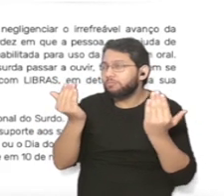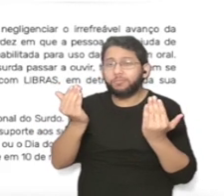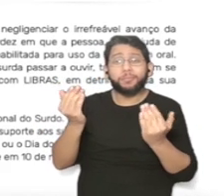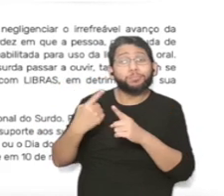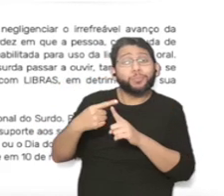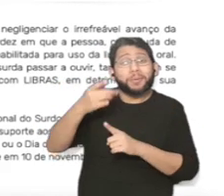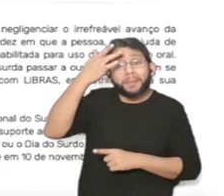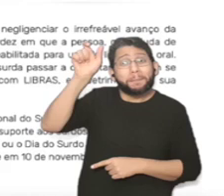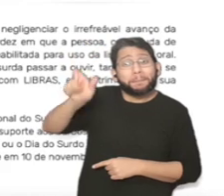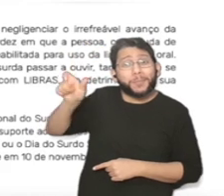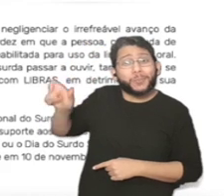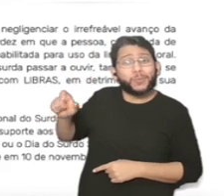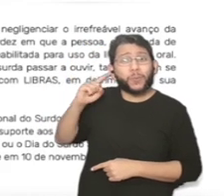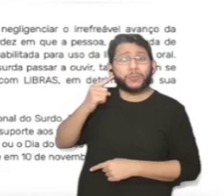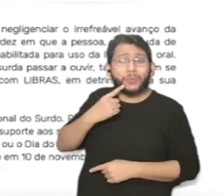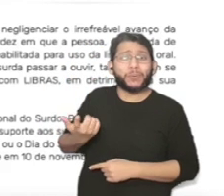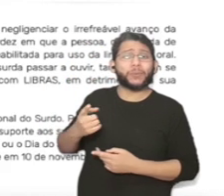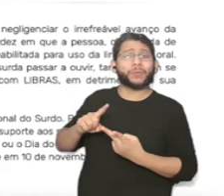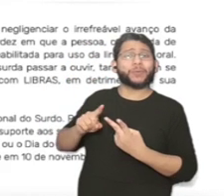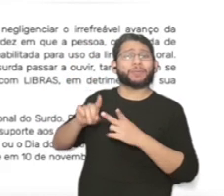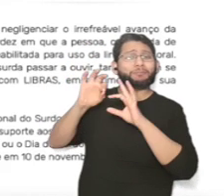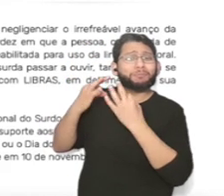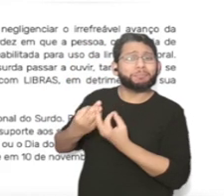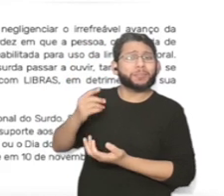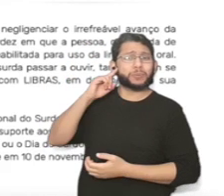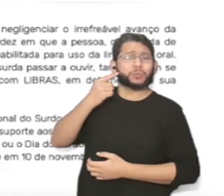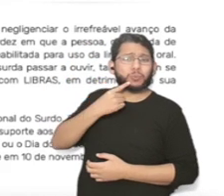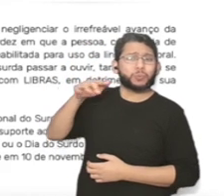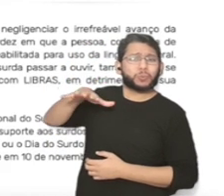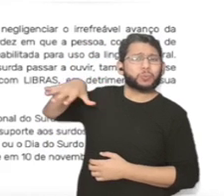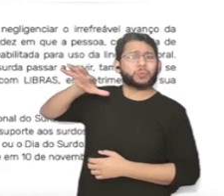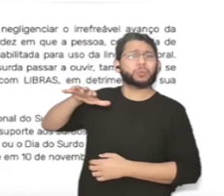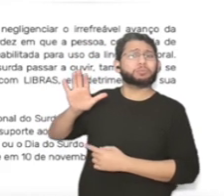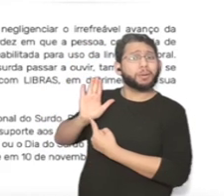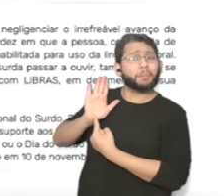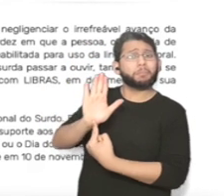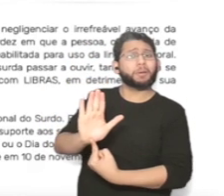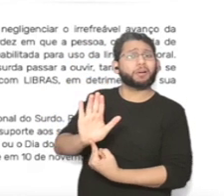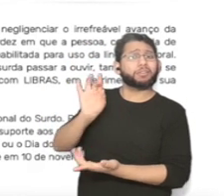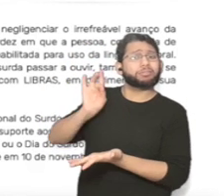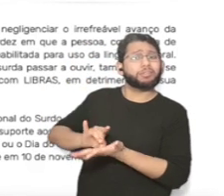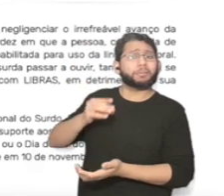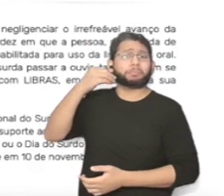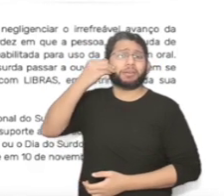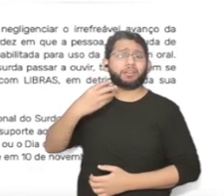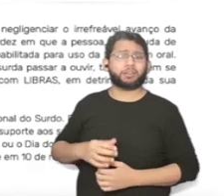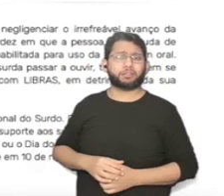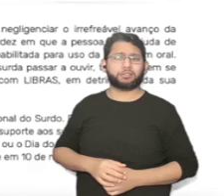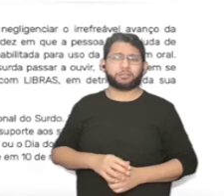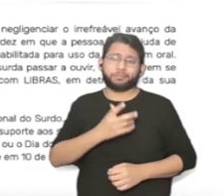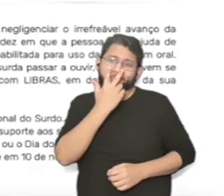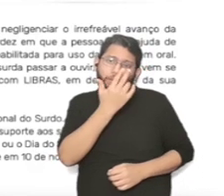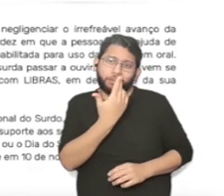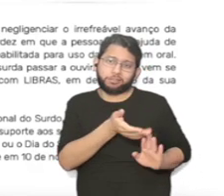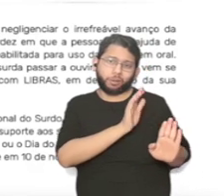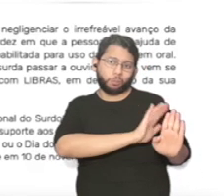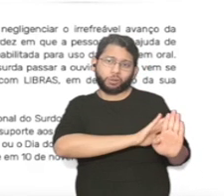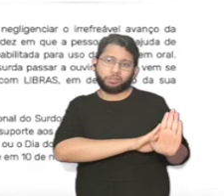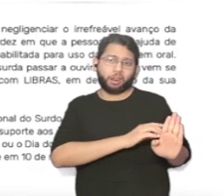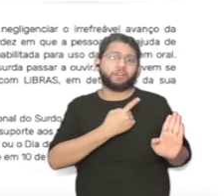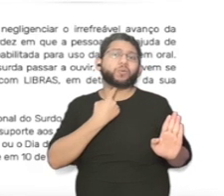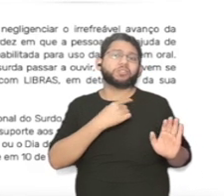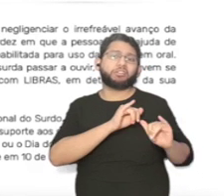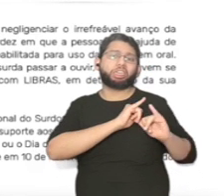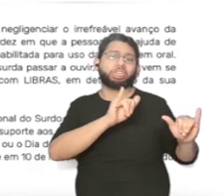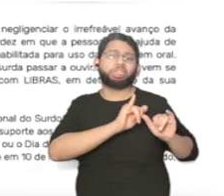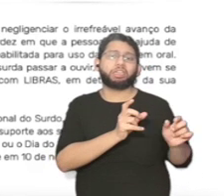observar casos e relatos de experiência e não ir só pelo discurso